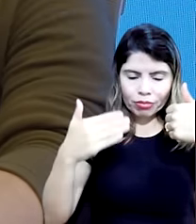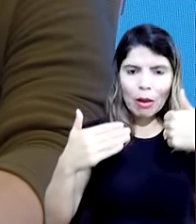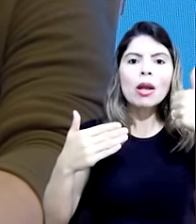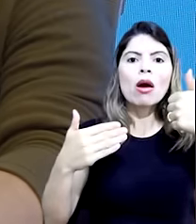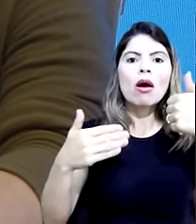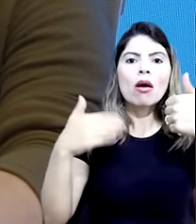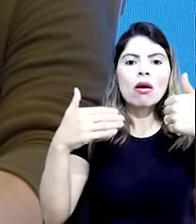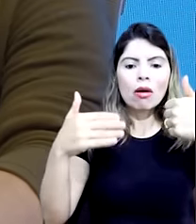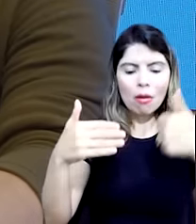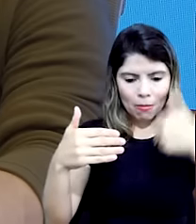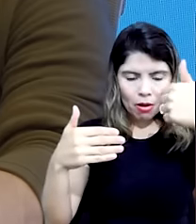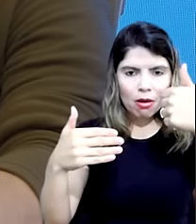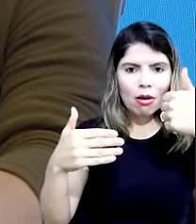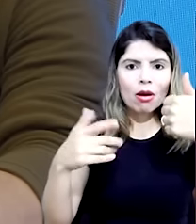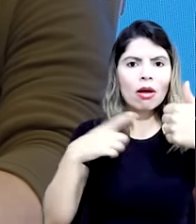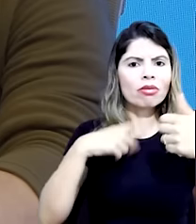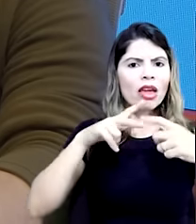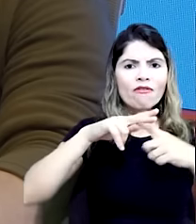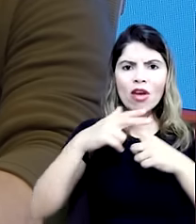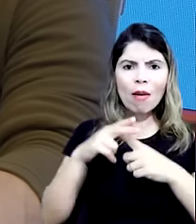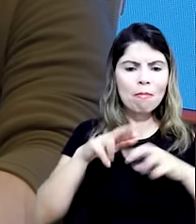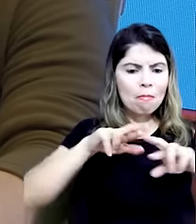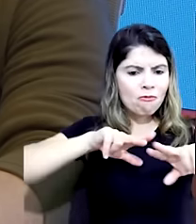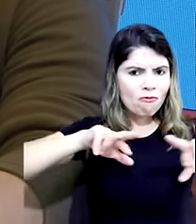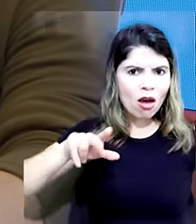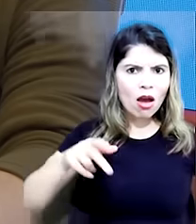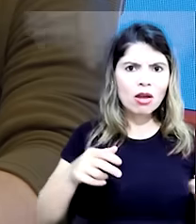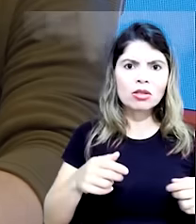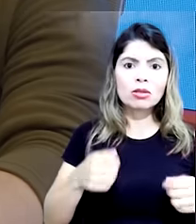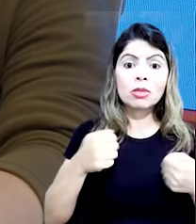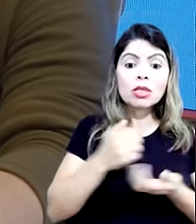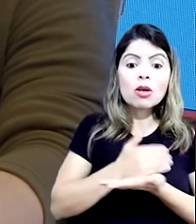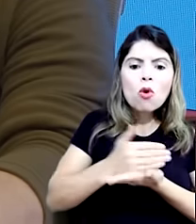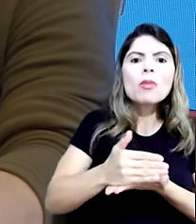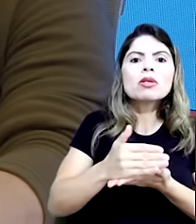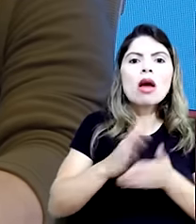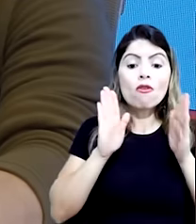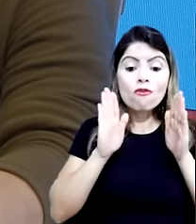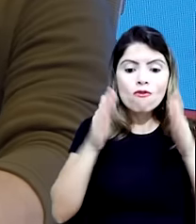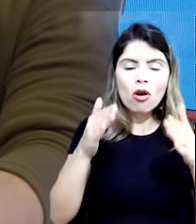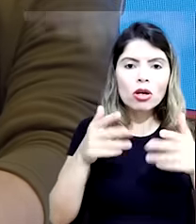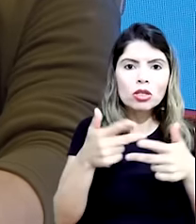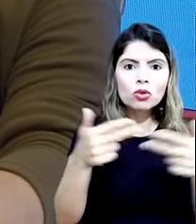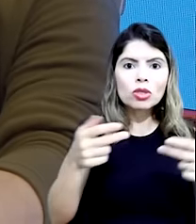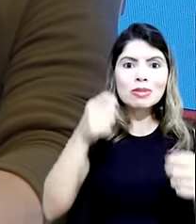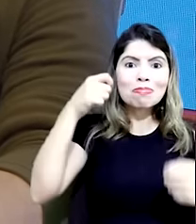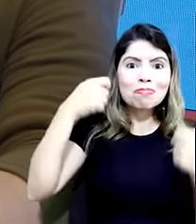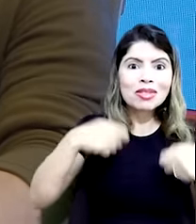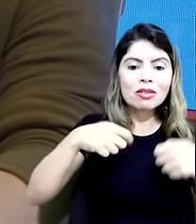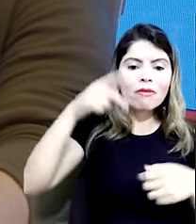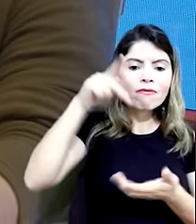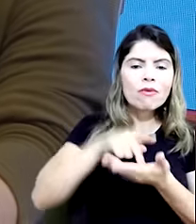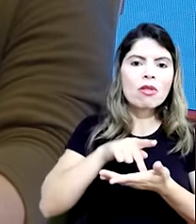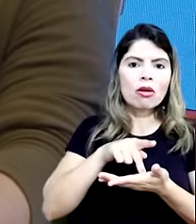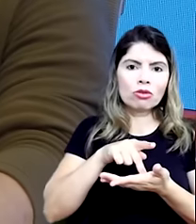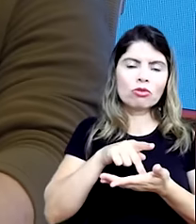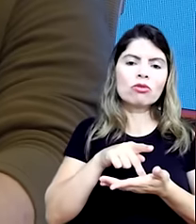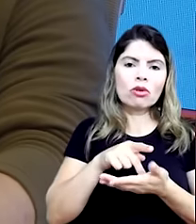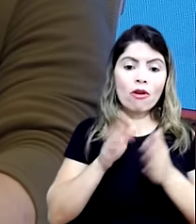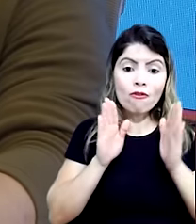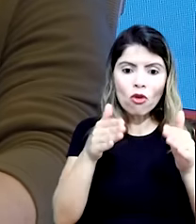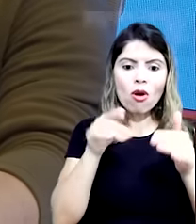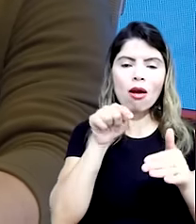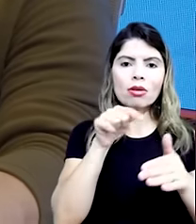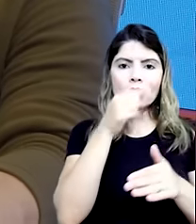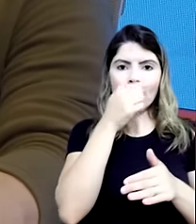tem muitas ferramentas por aí e não gente foque foque no que realmente é preciso e a gente já tem né